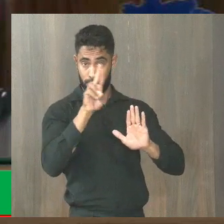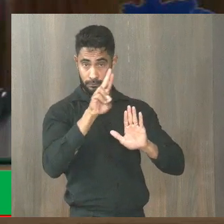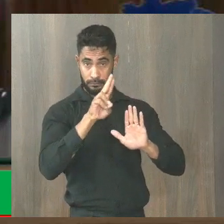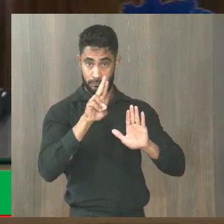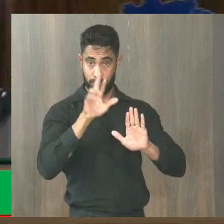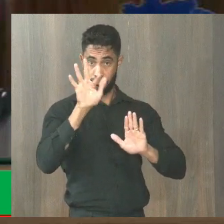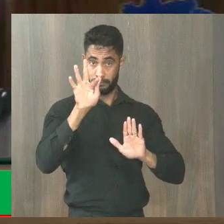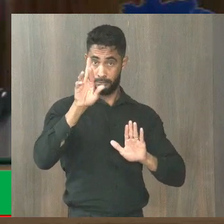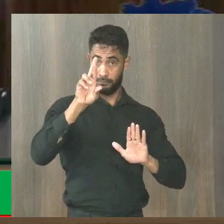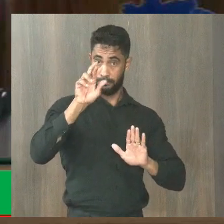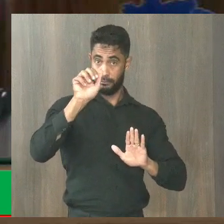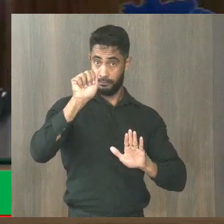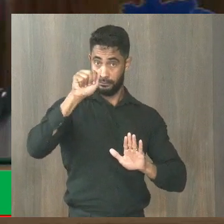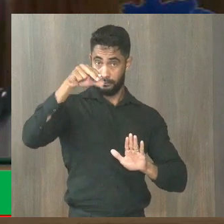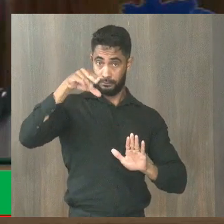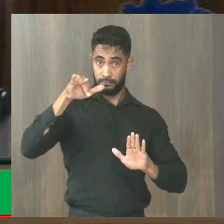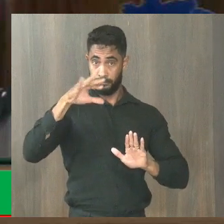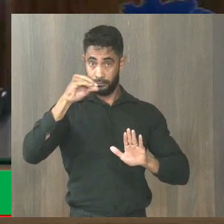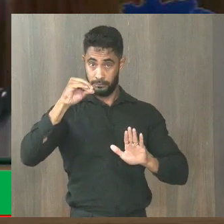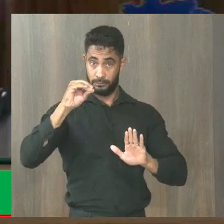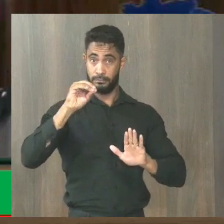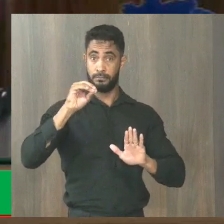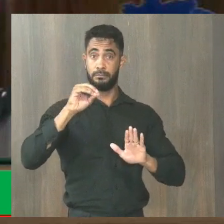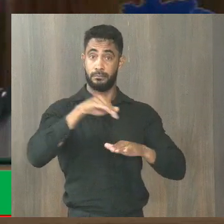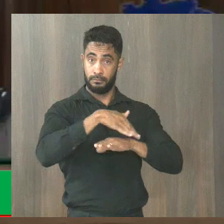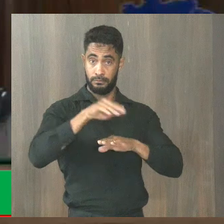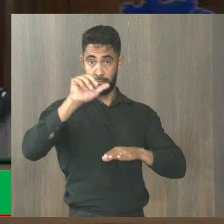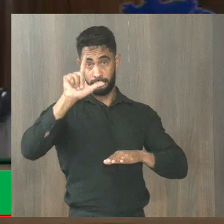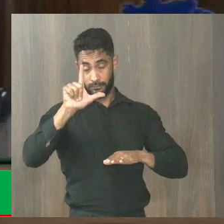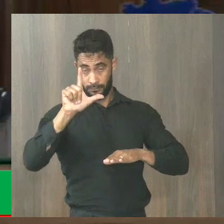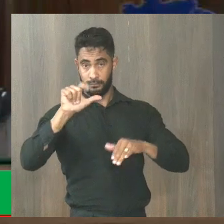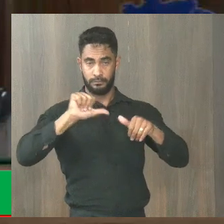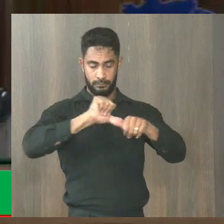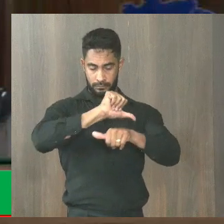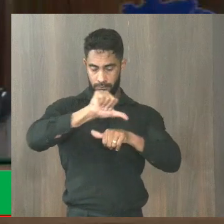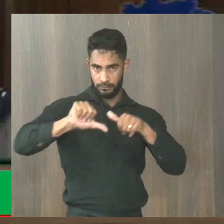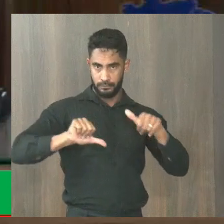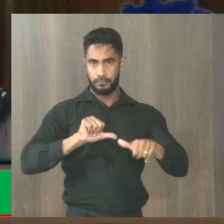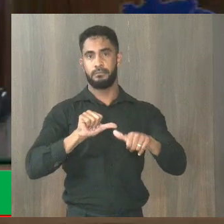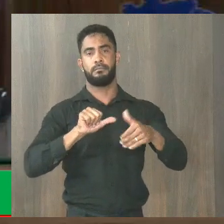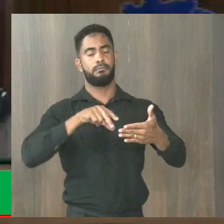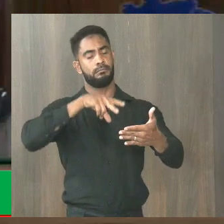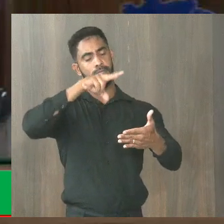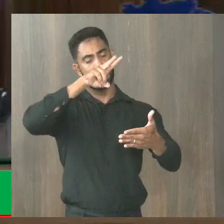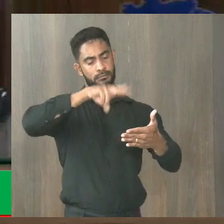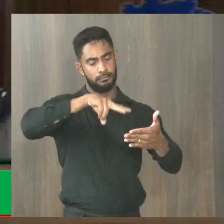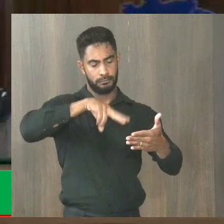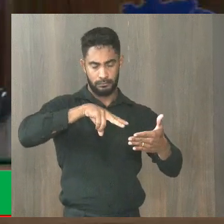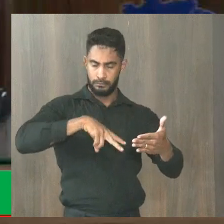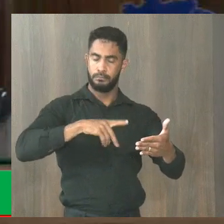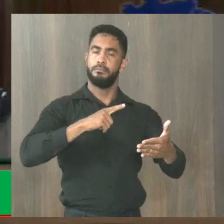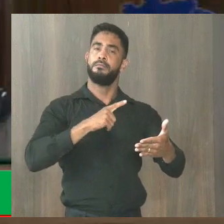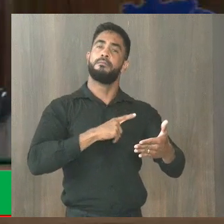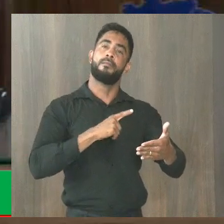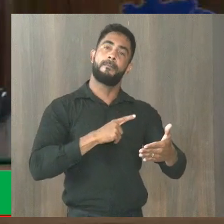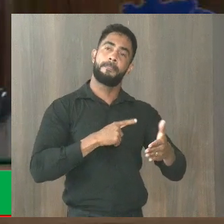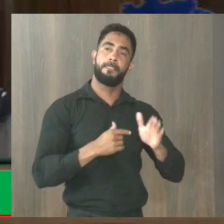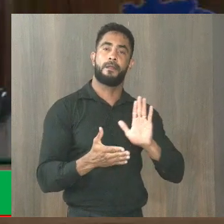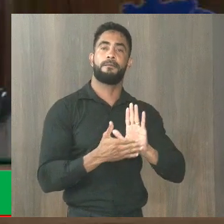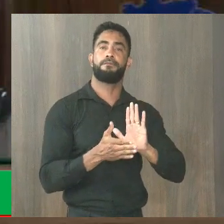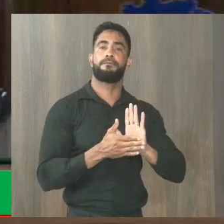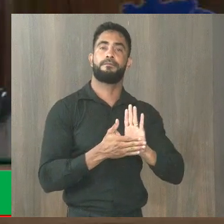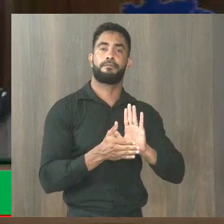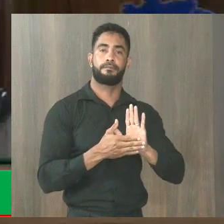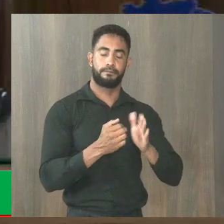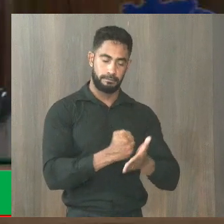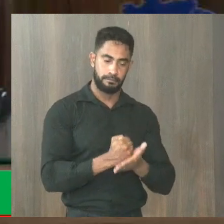Rua Francisco José dos Santos à Rua L, no bairro Vila Isaías Pereira. Após análise, no que concerne a iniciativa, a proposição ampara-se no